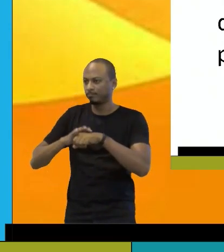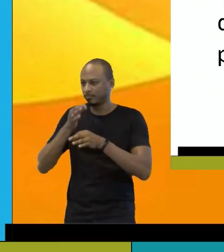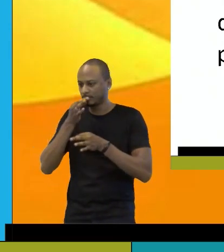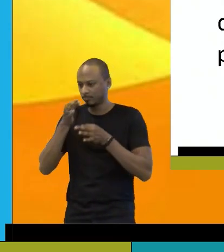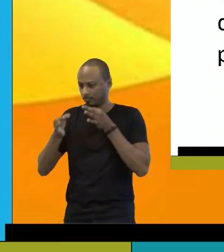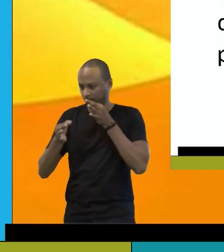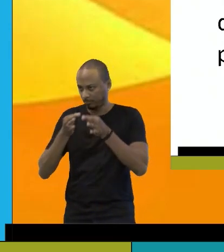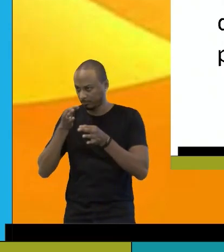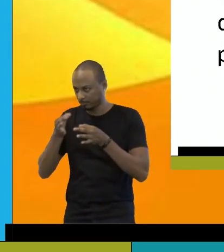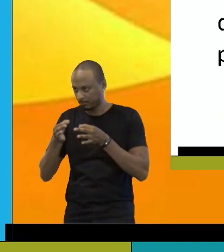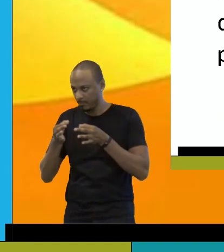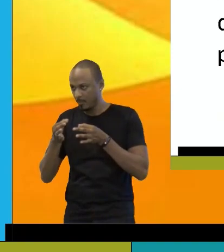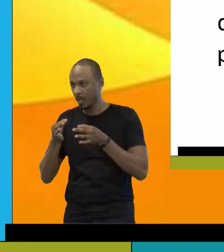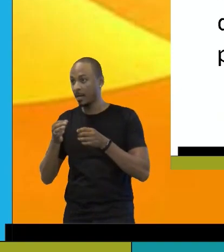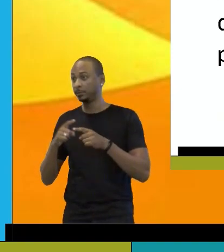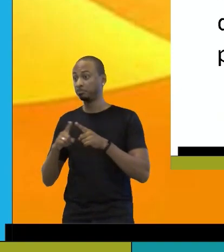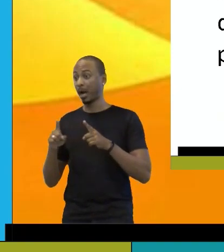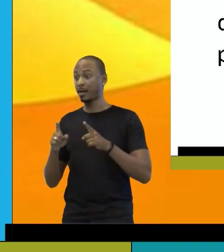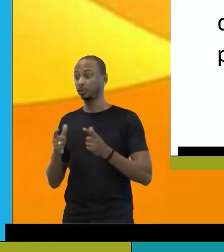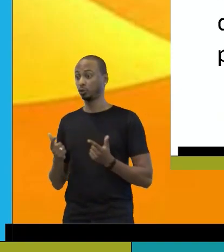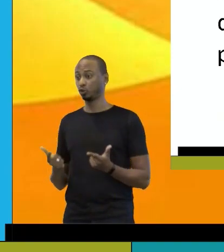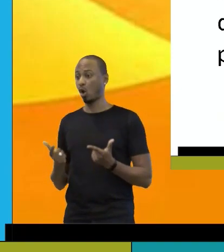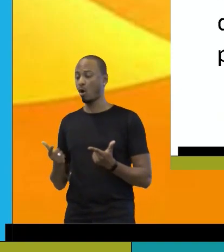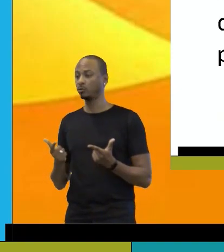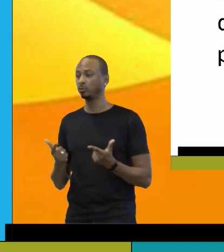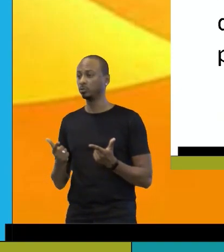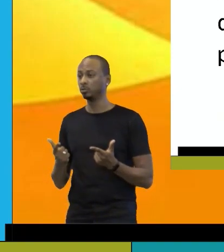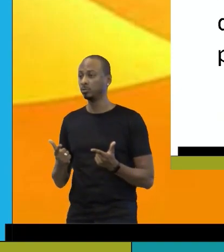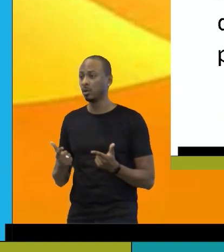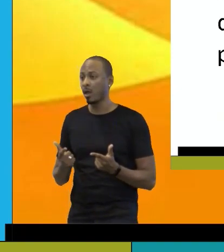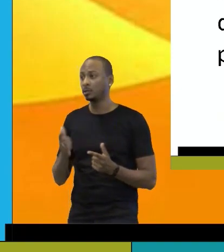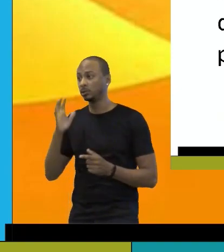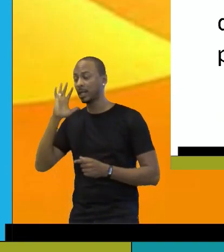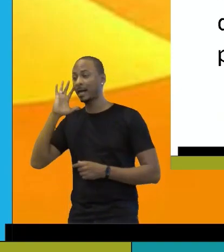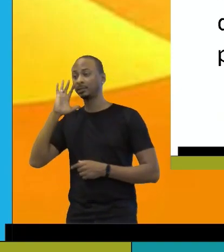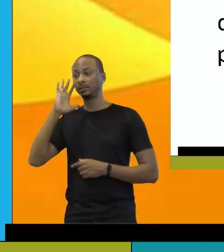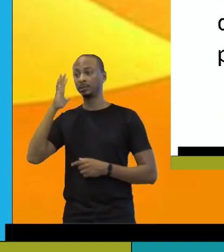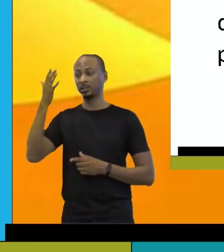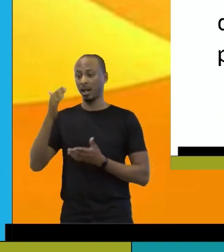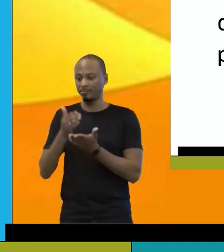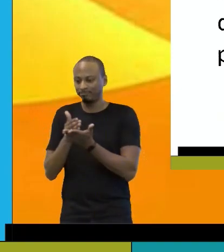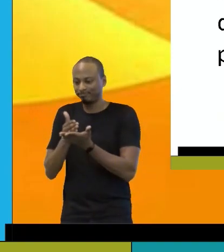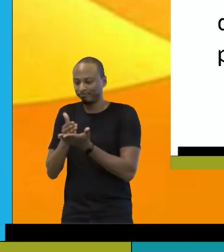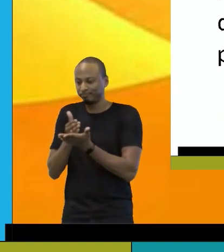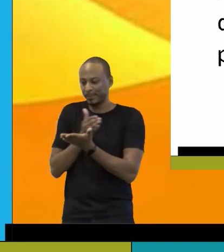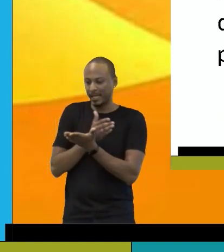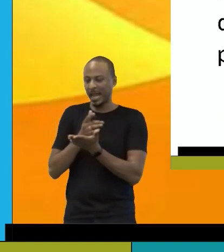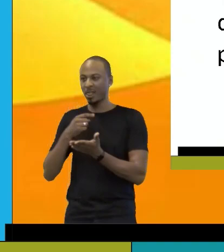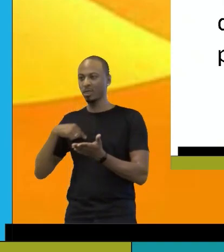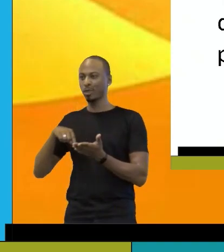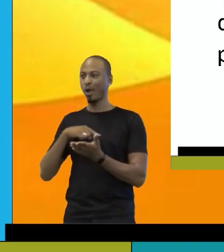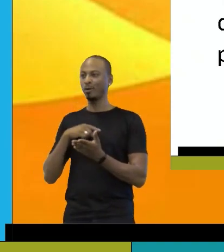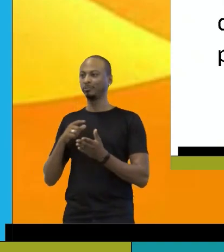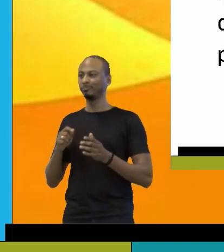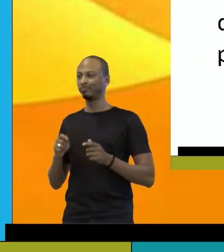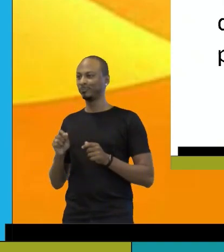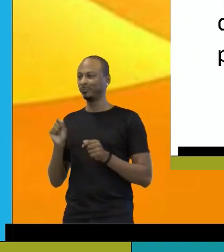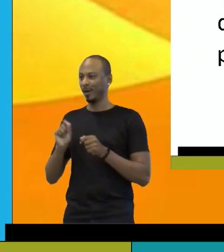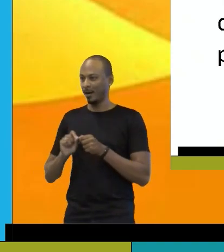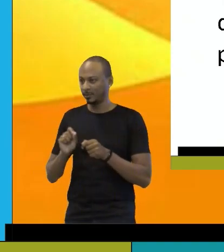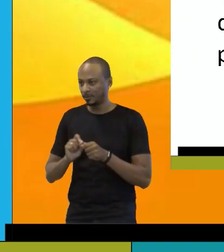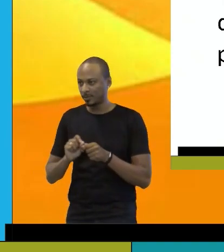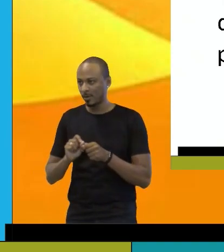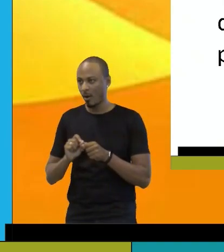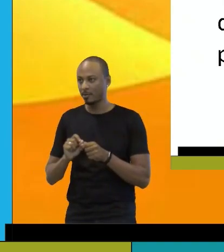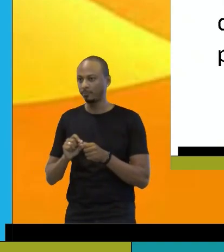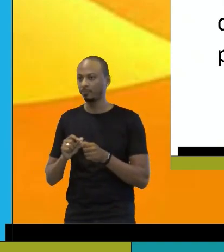sorte decida metade dos nossos atos. Se a sorte decide metade dos nossos atos, a